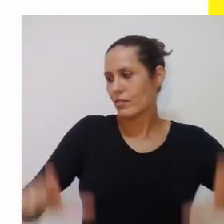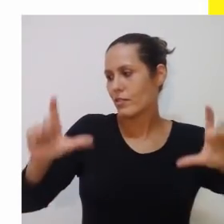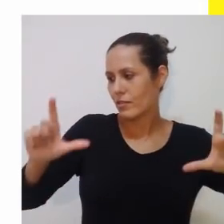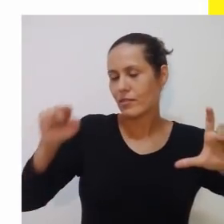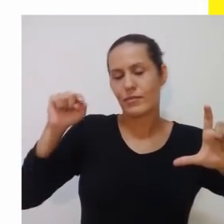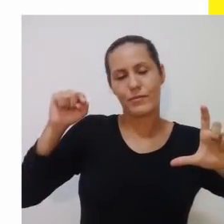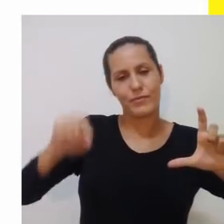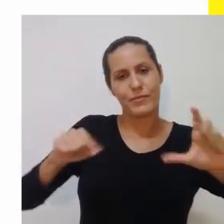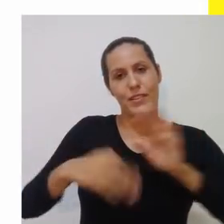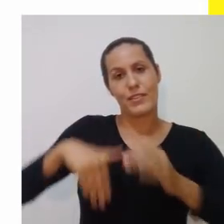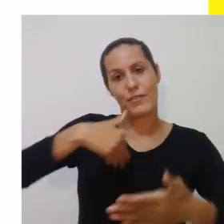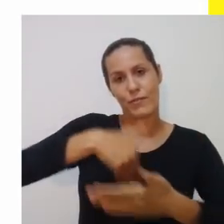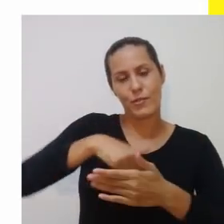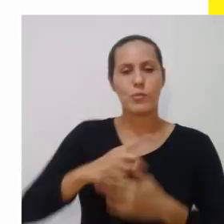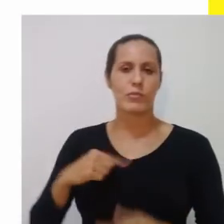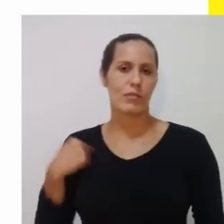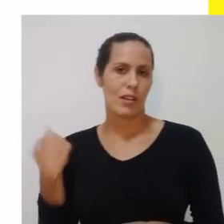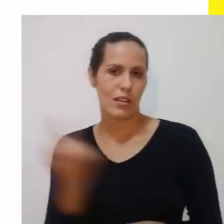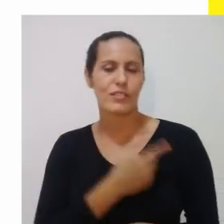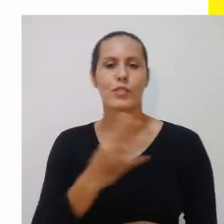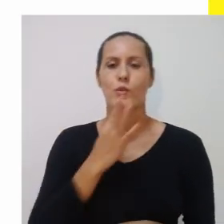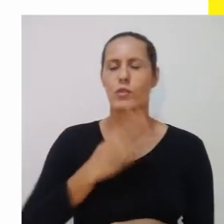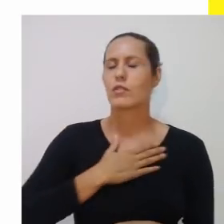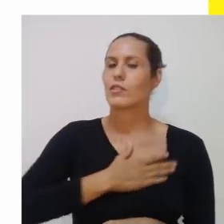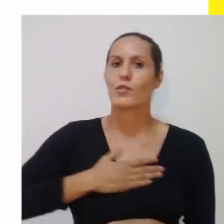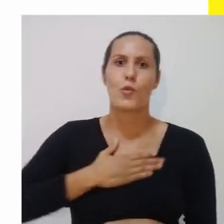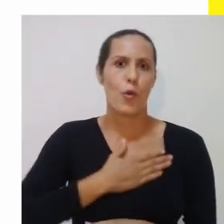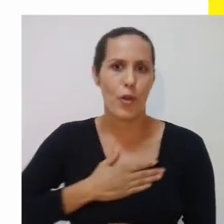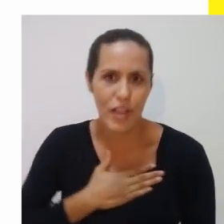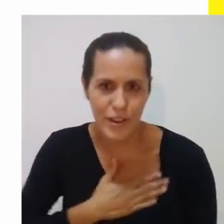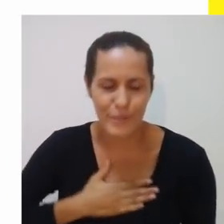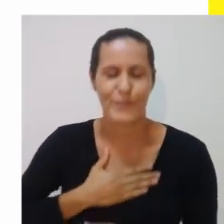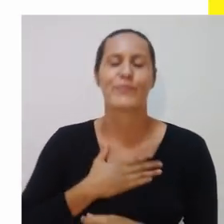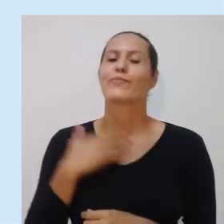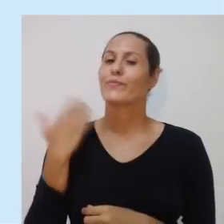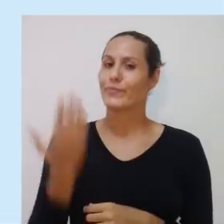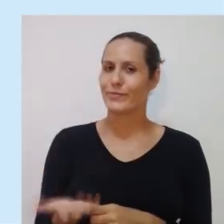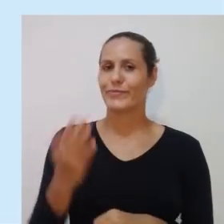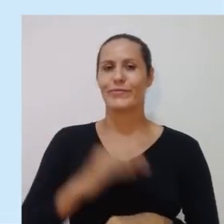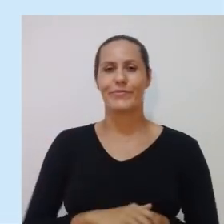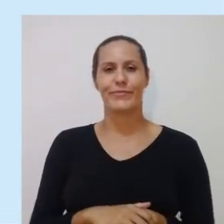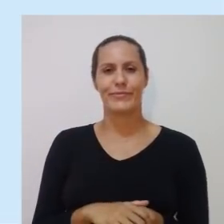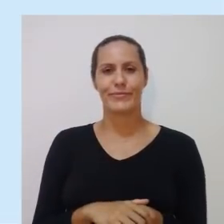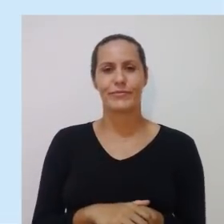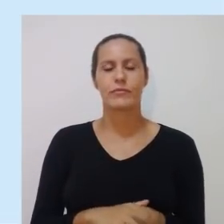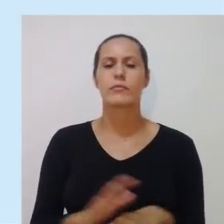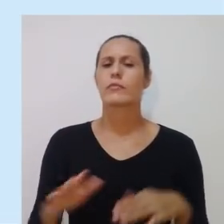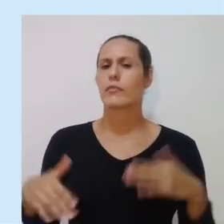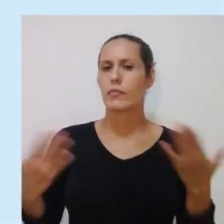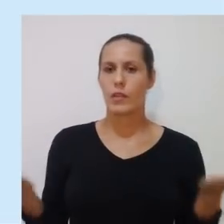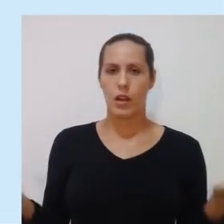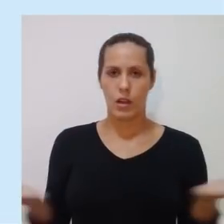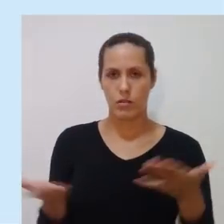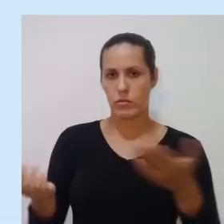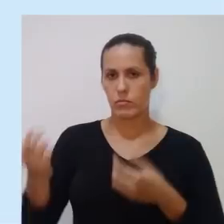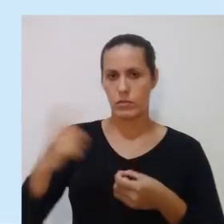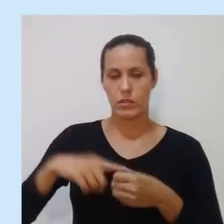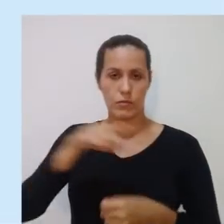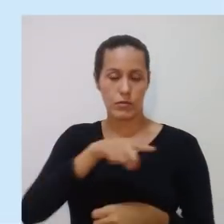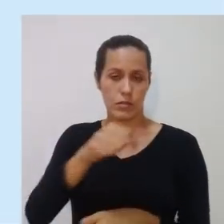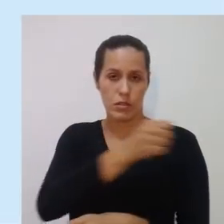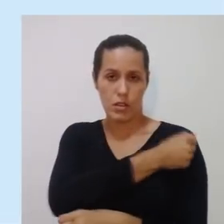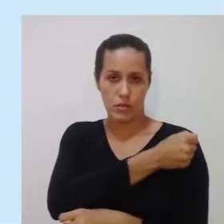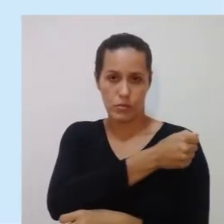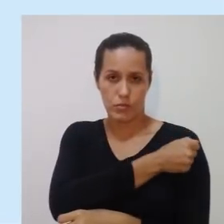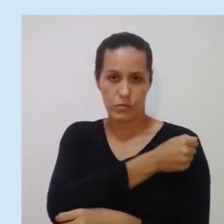vocês, que é o futebol que nós conhecemos e gostamos tanto. Bem, pessoal, trazendo para mim agora,